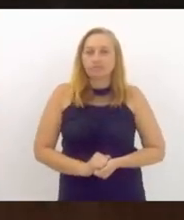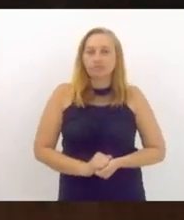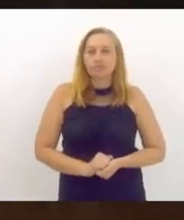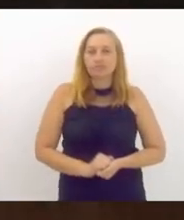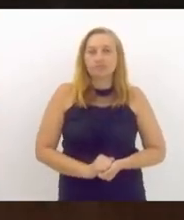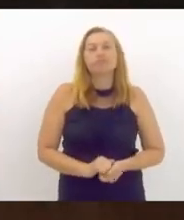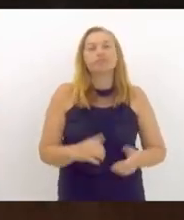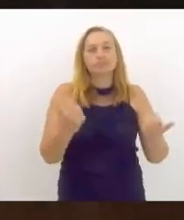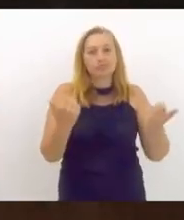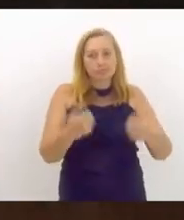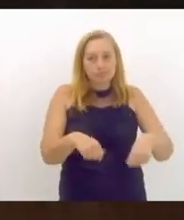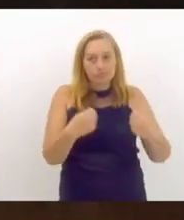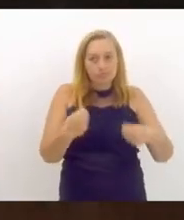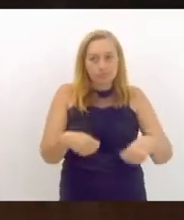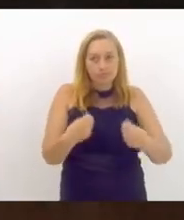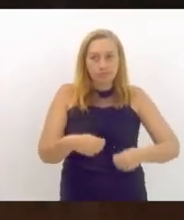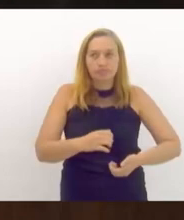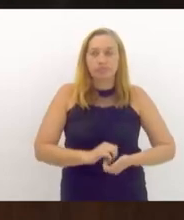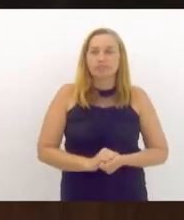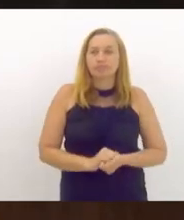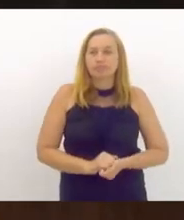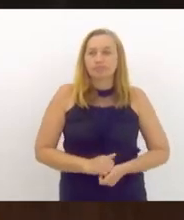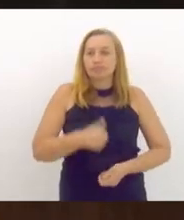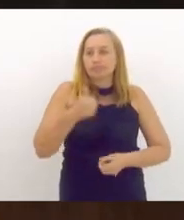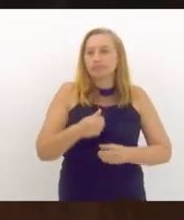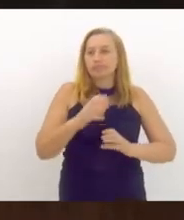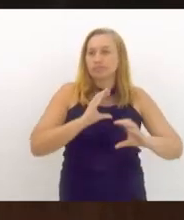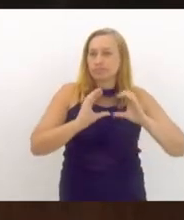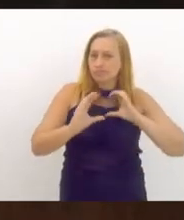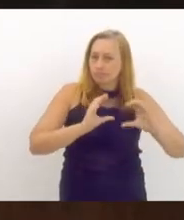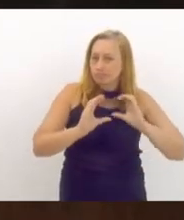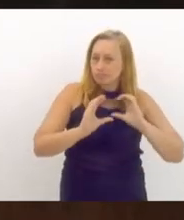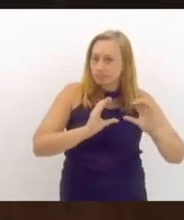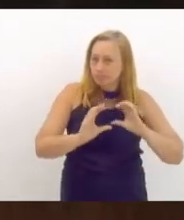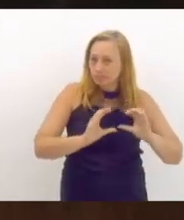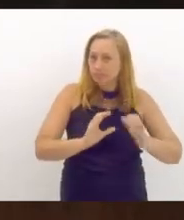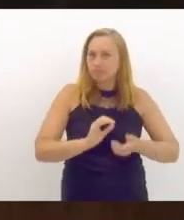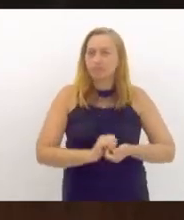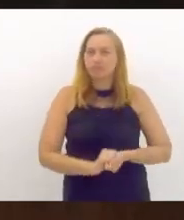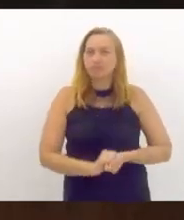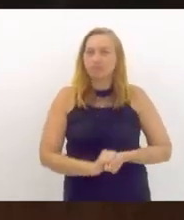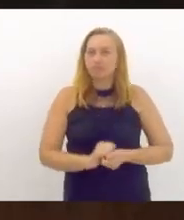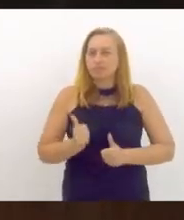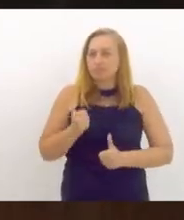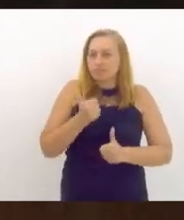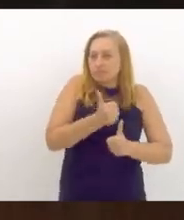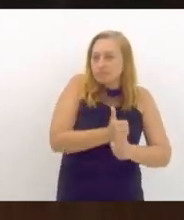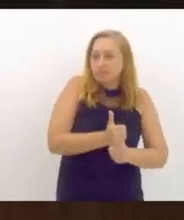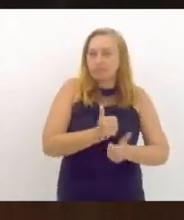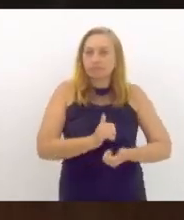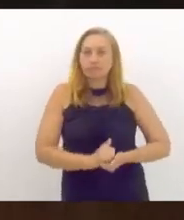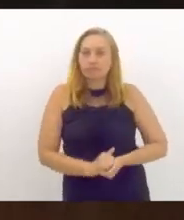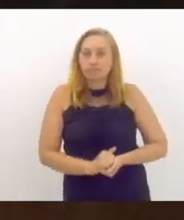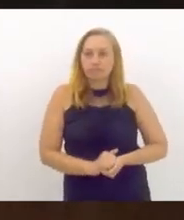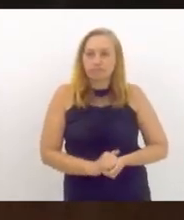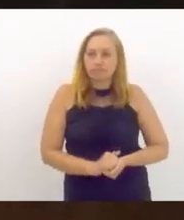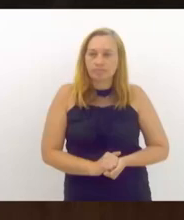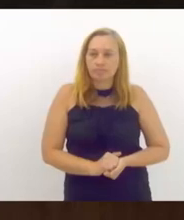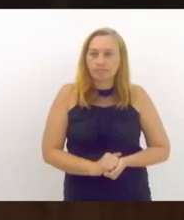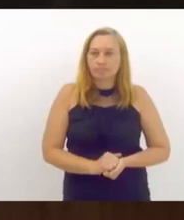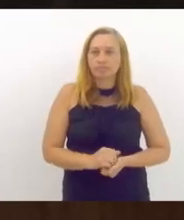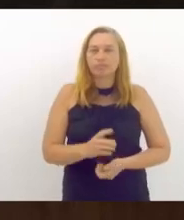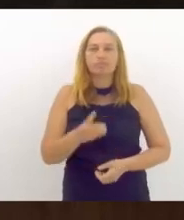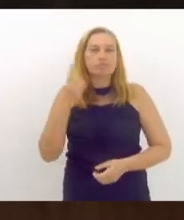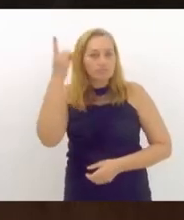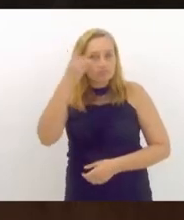a necessidade. Na primeira comunicação que fez por ocasião da posse das E2 deputados aqui